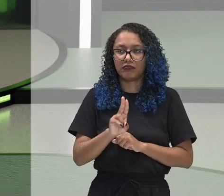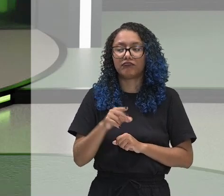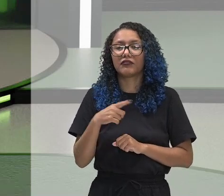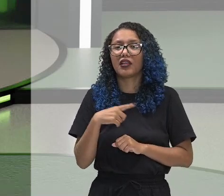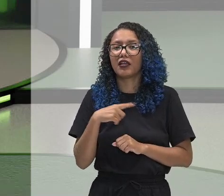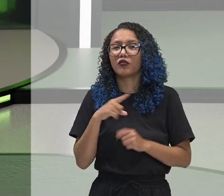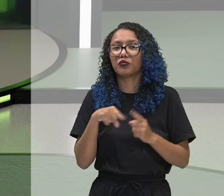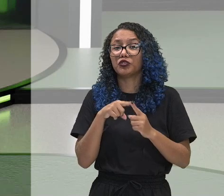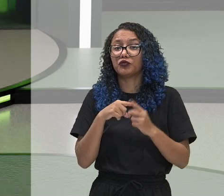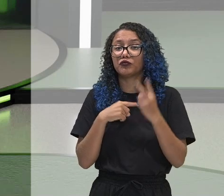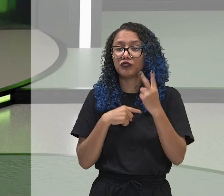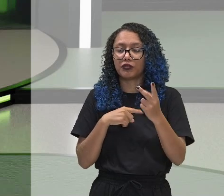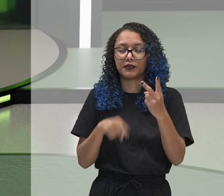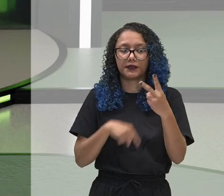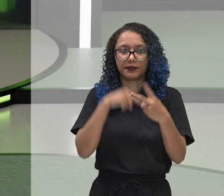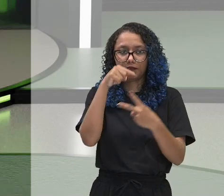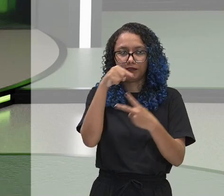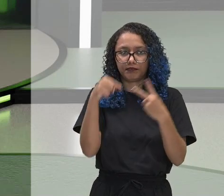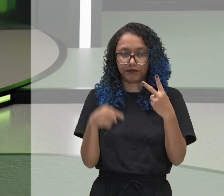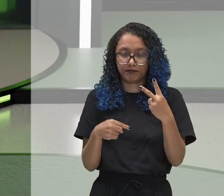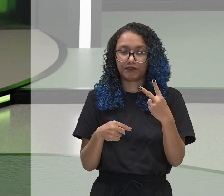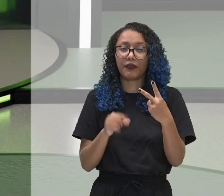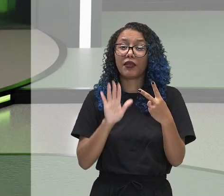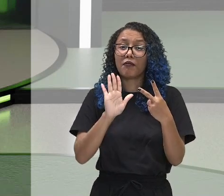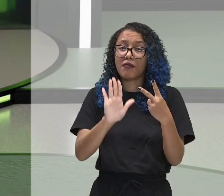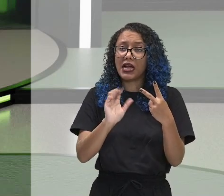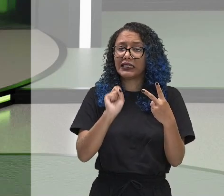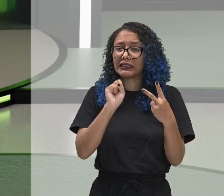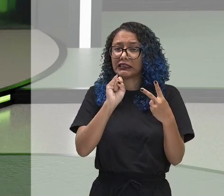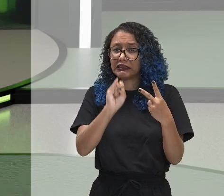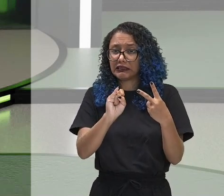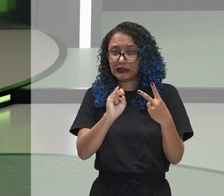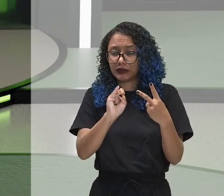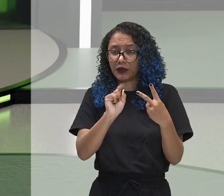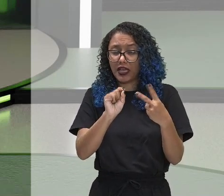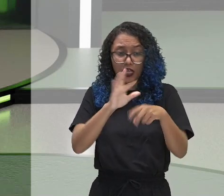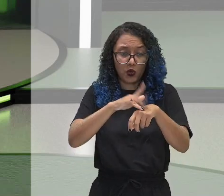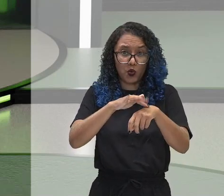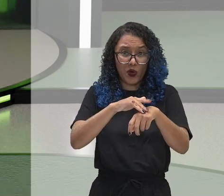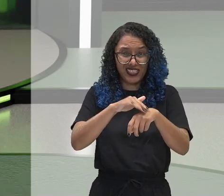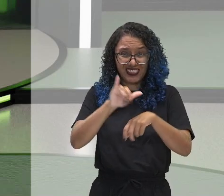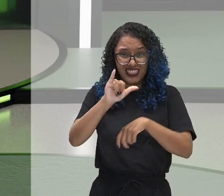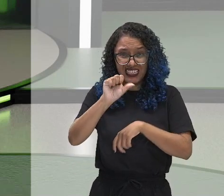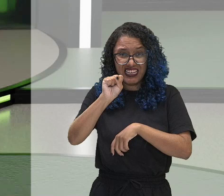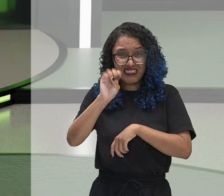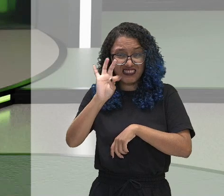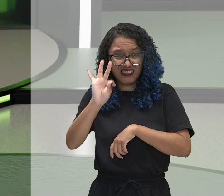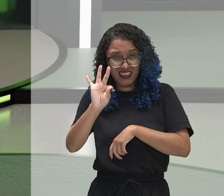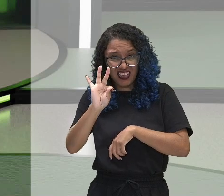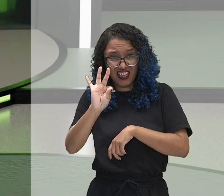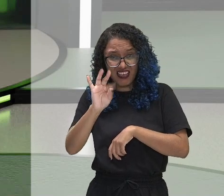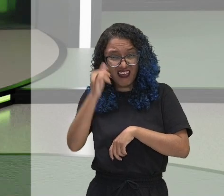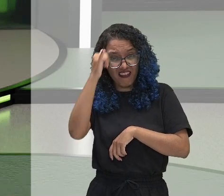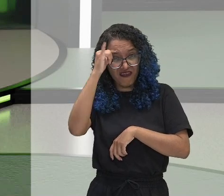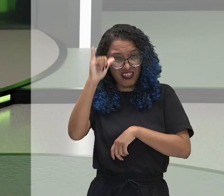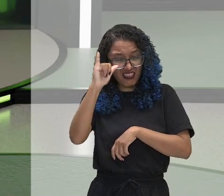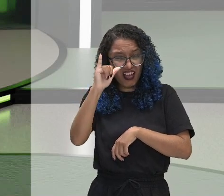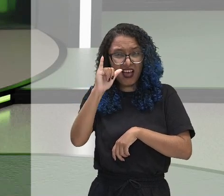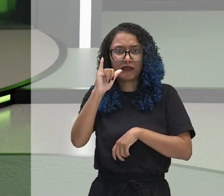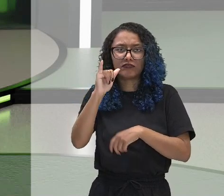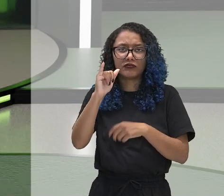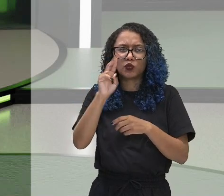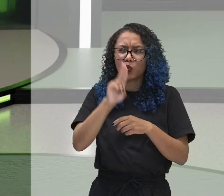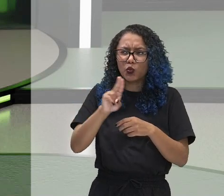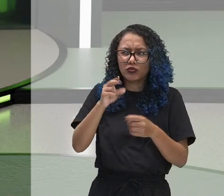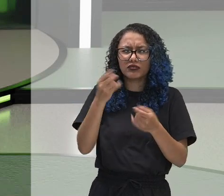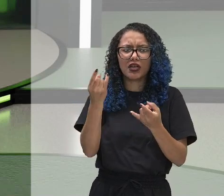situações, porém, não se evita a infecção sexualmente transmitível com o contraceptivo. Nesse